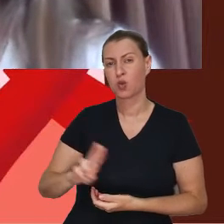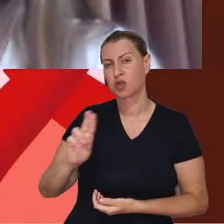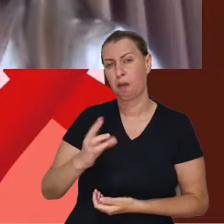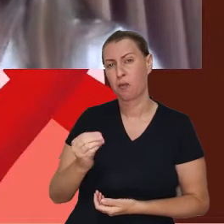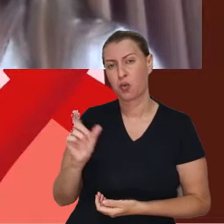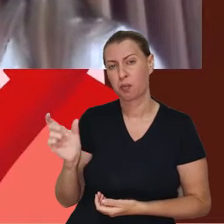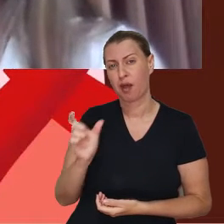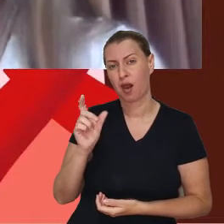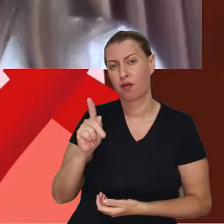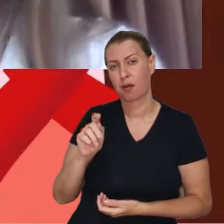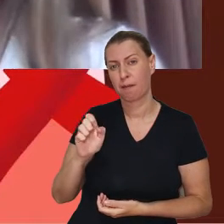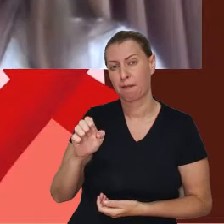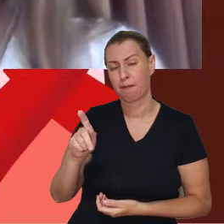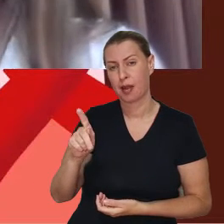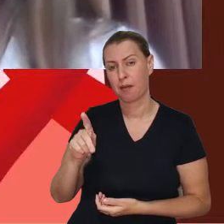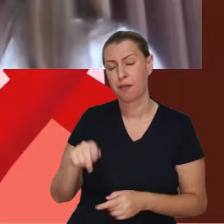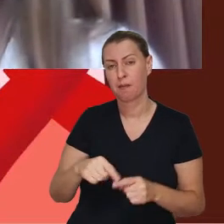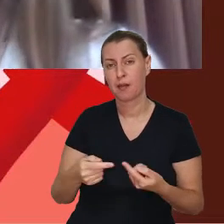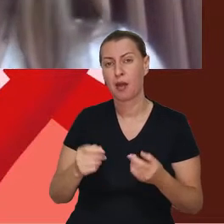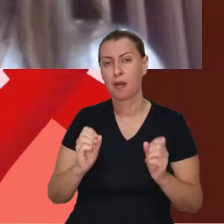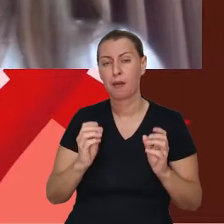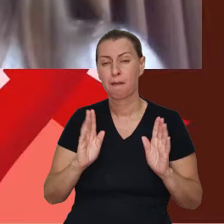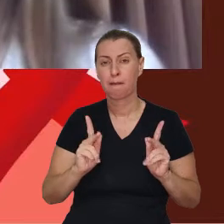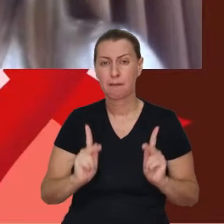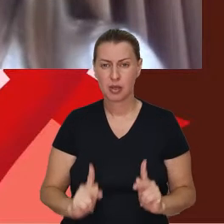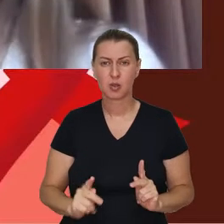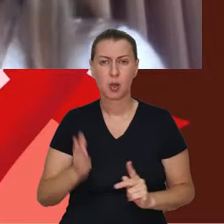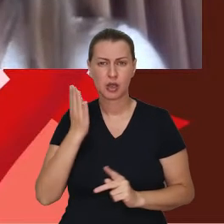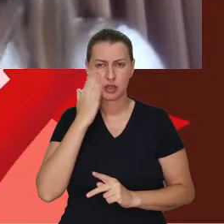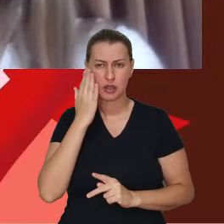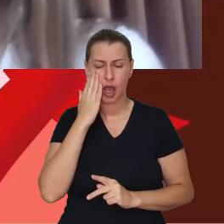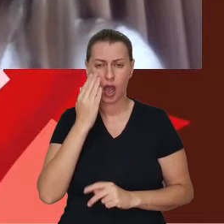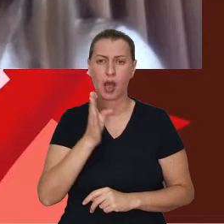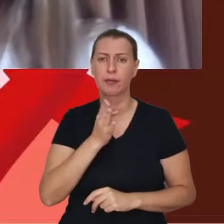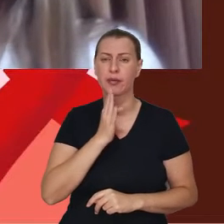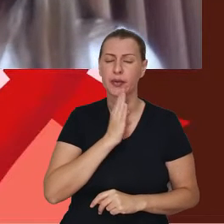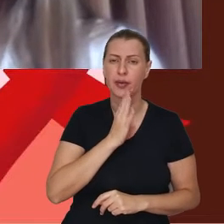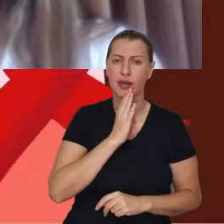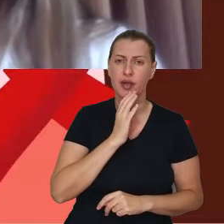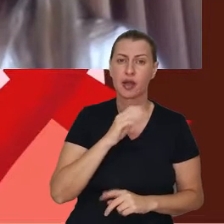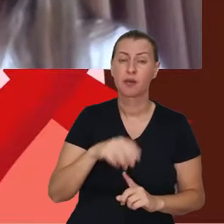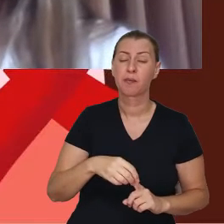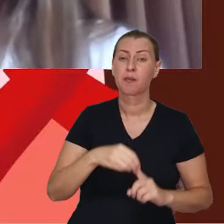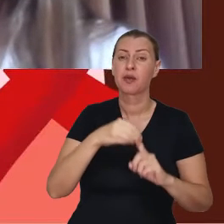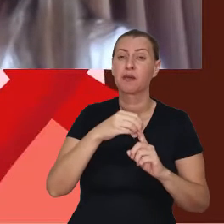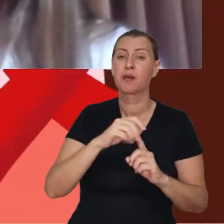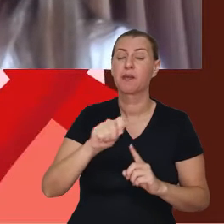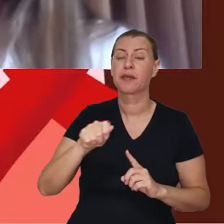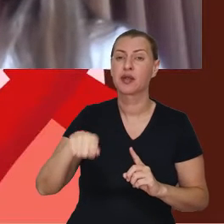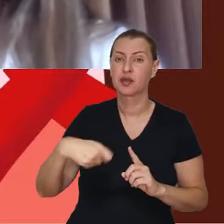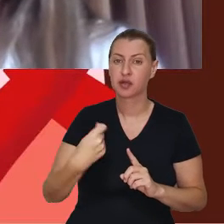termo ali, mas as pessoas estão mais ligadas, sim. Principalmente quem